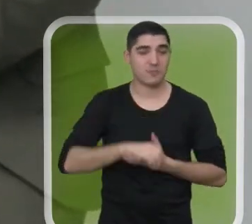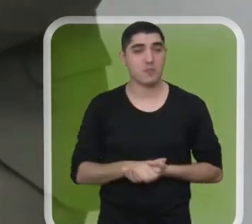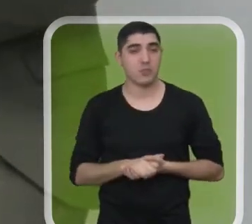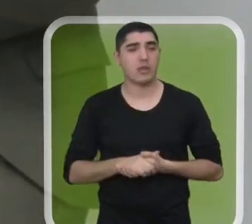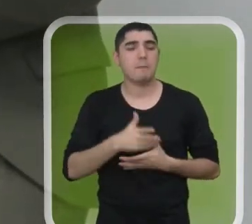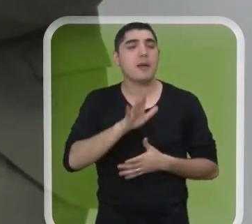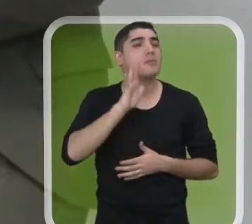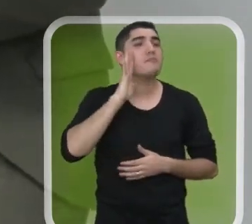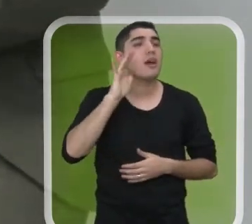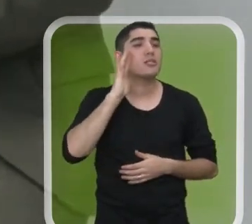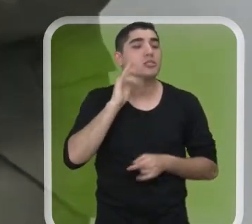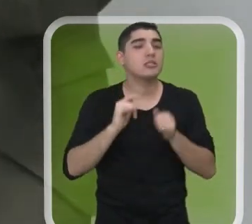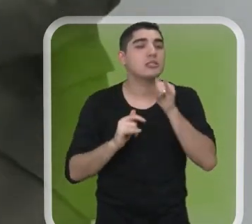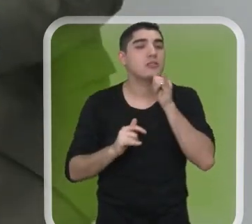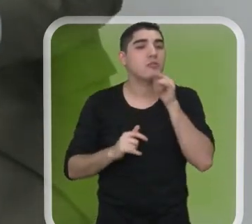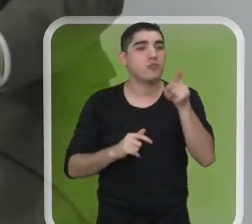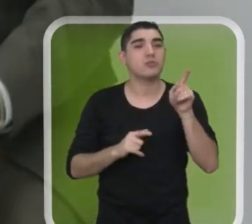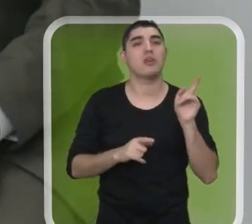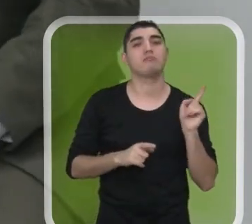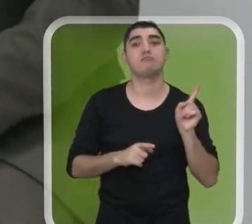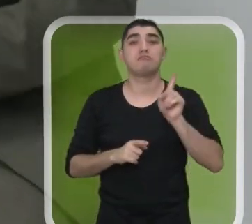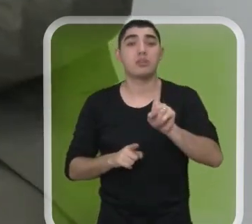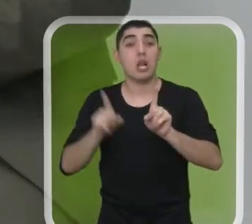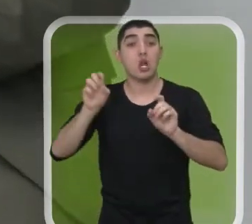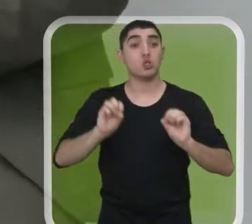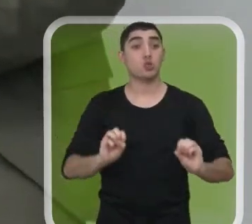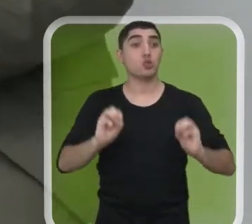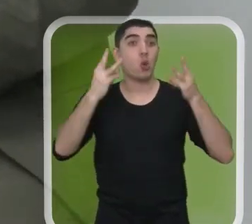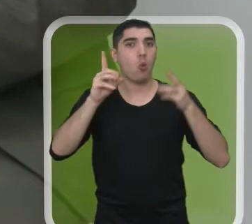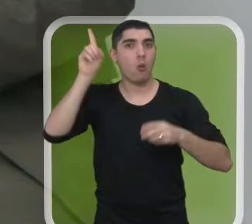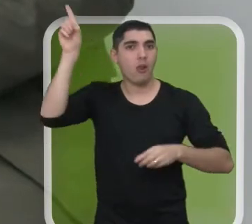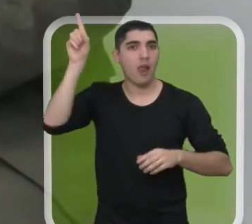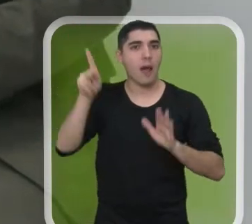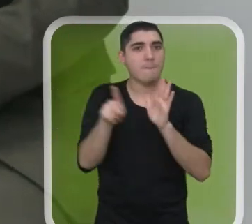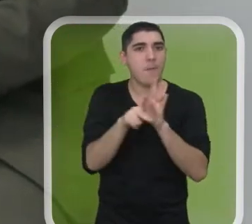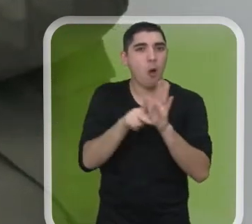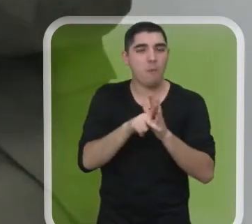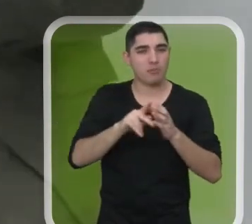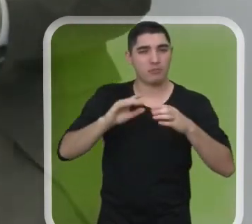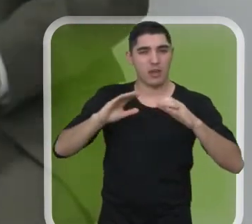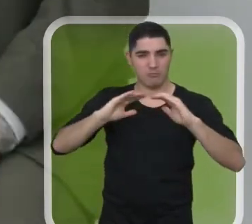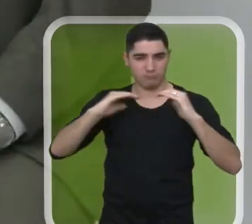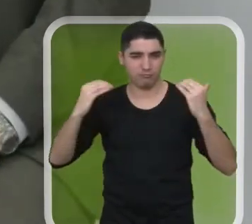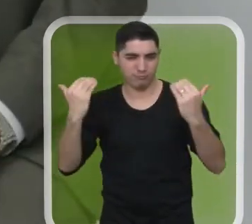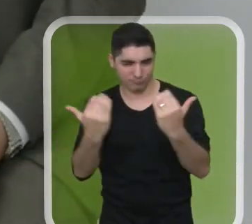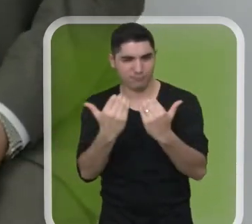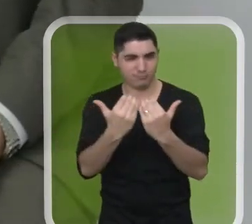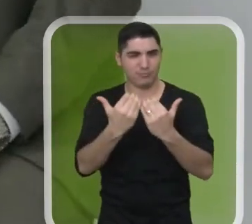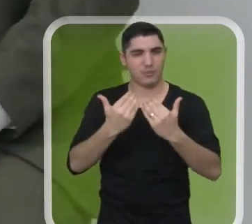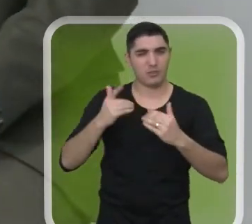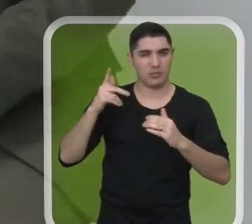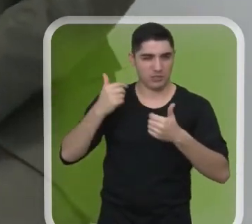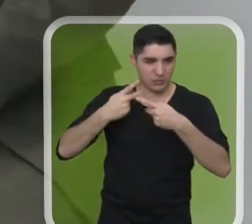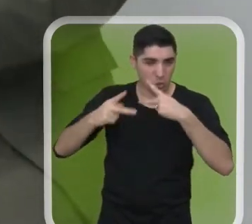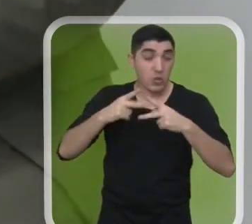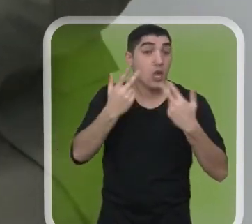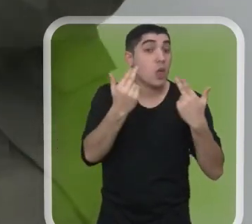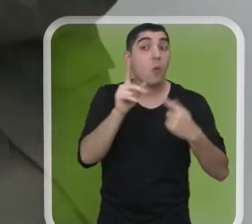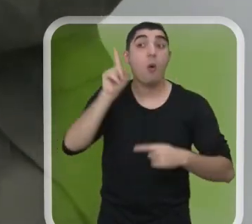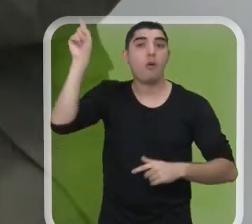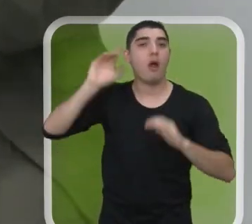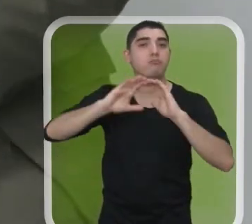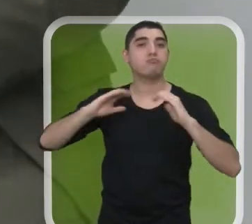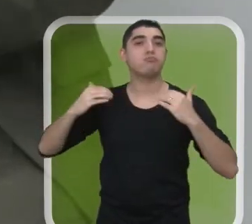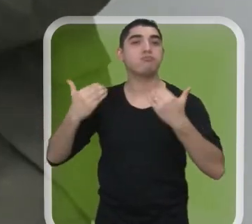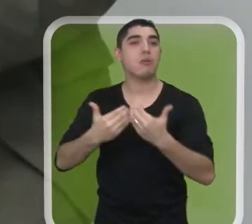imagina um show daquele com muito mais gente no Martins Pereira, como é feito no Allianz Parque, por exemplo, que é uma fonte de